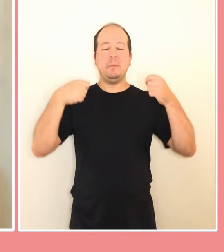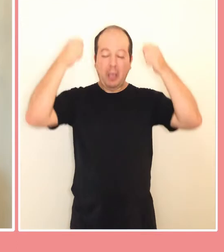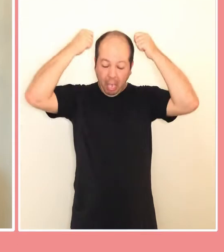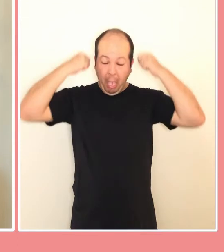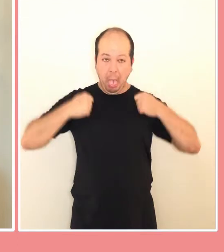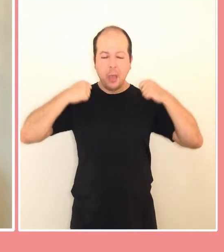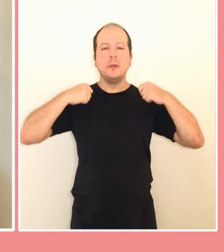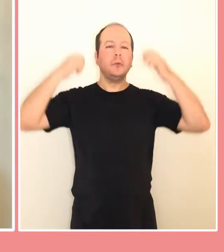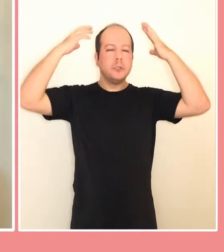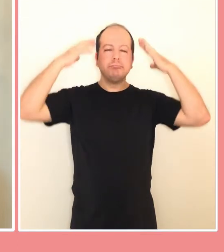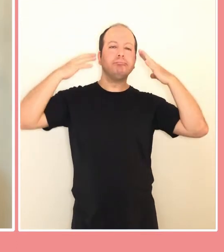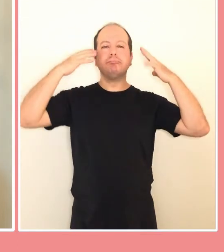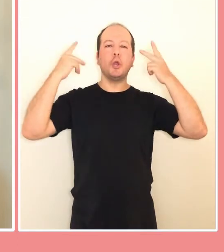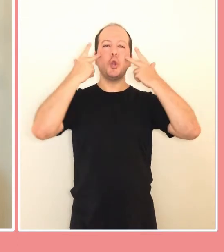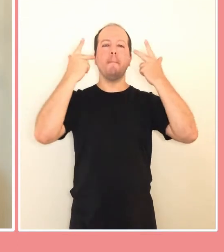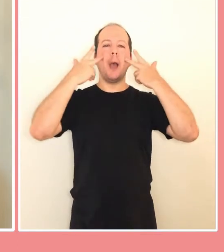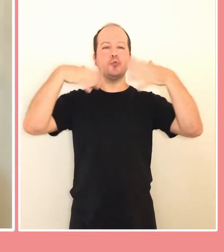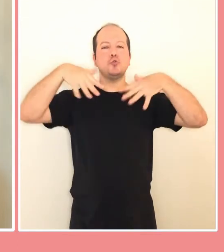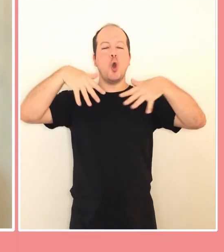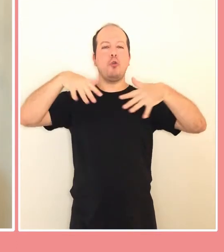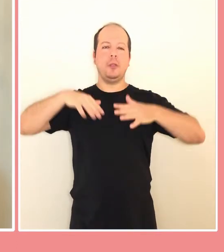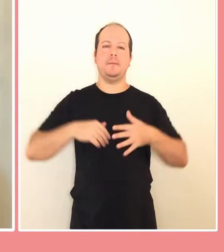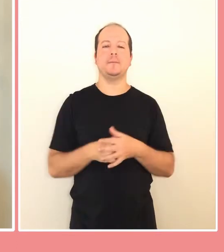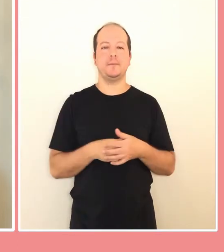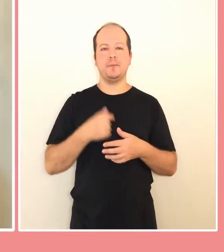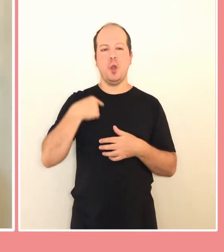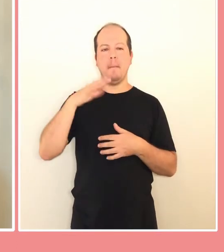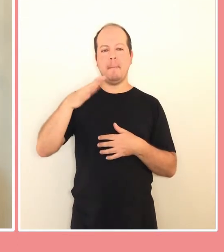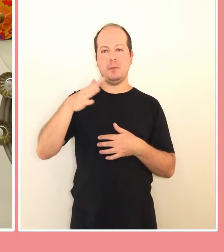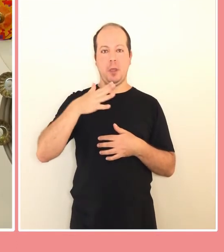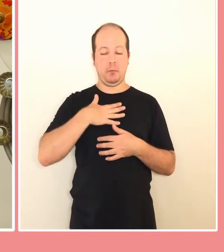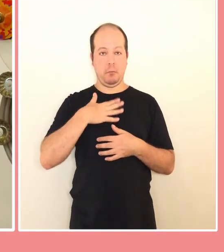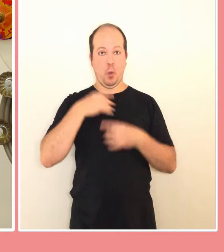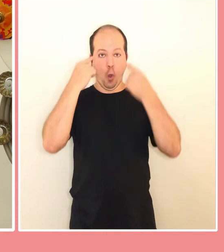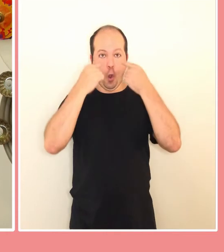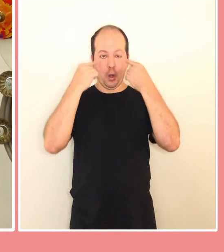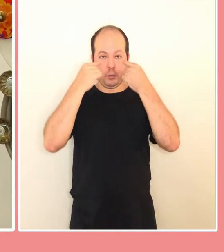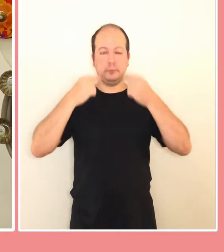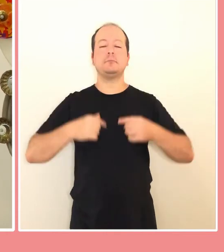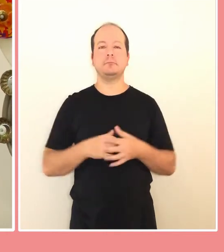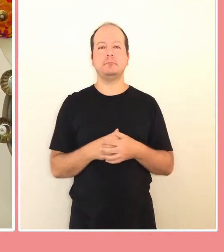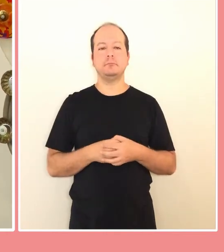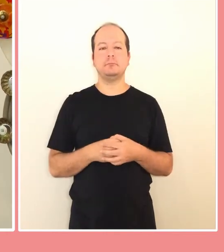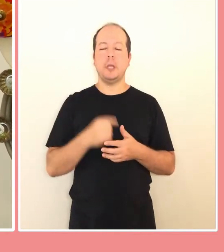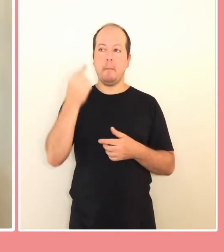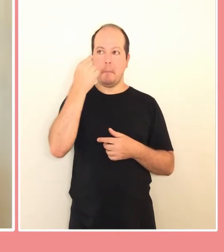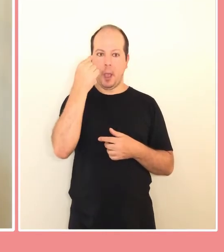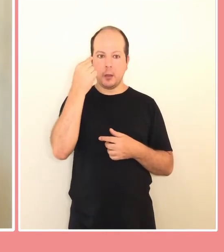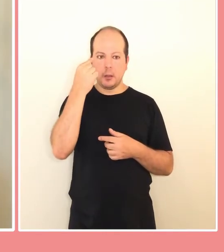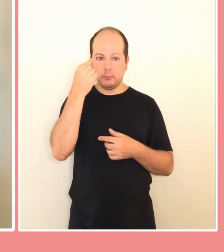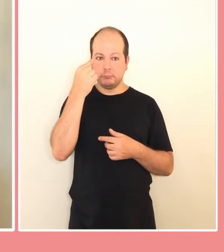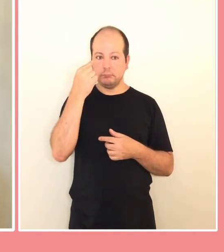deixa ela bem solta e aí vocês vão vendo. Então, o meu mais ou menos dá aqui, Então eu posso fazer uma marquinha com